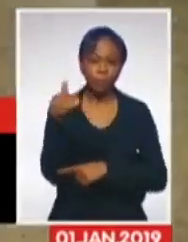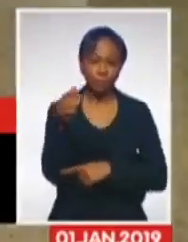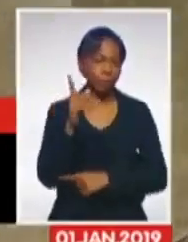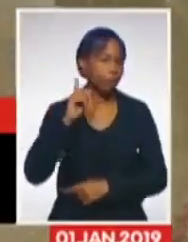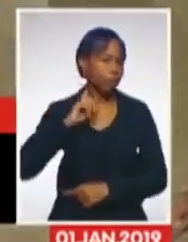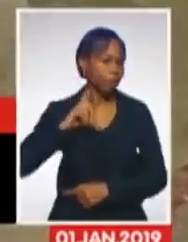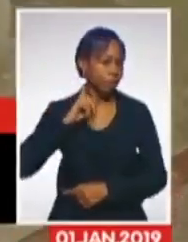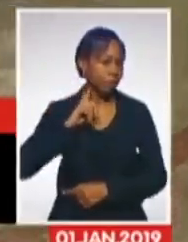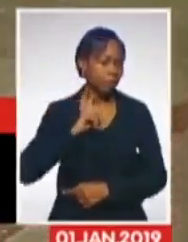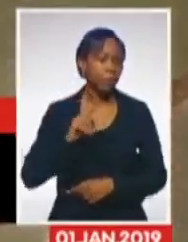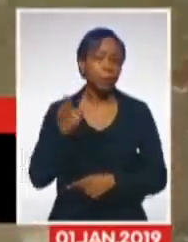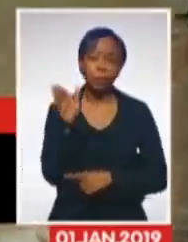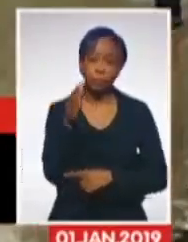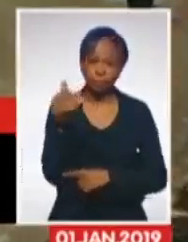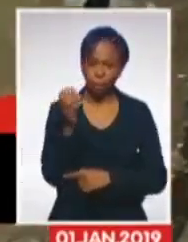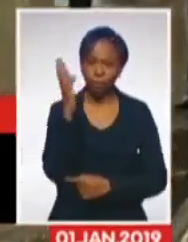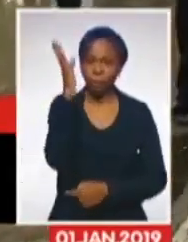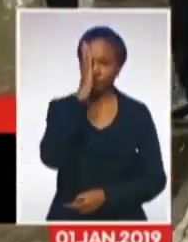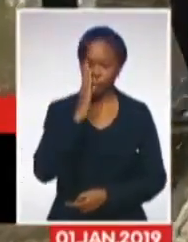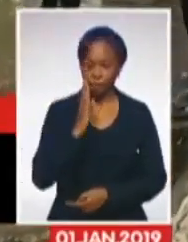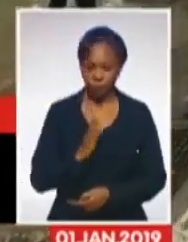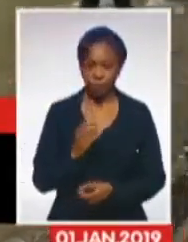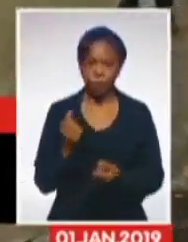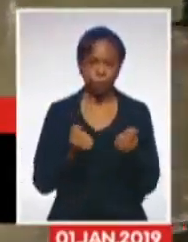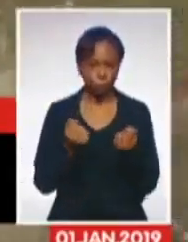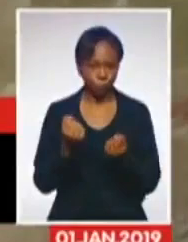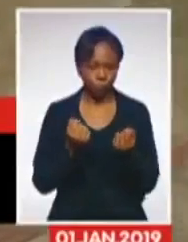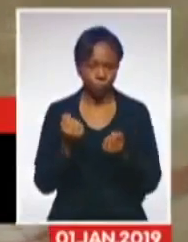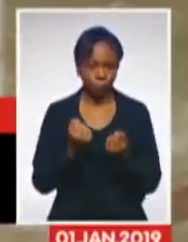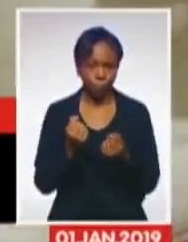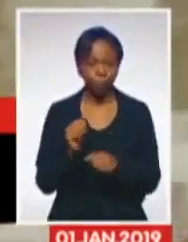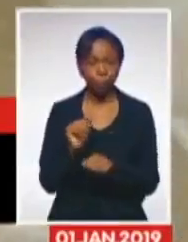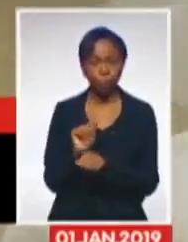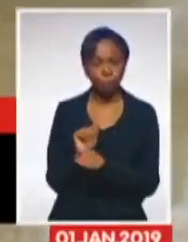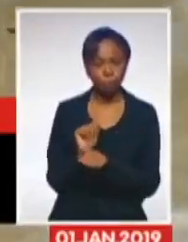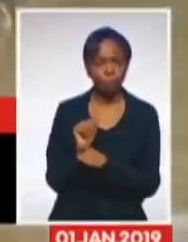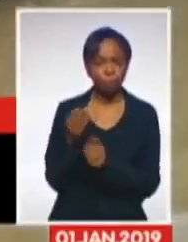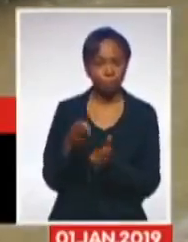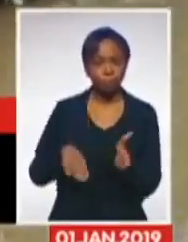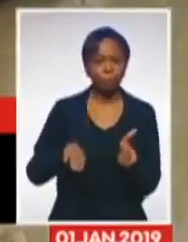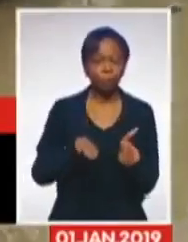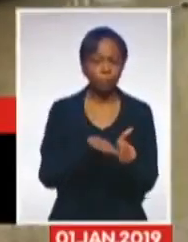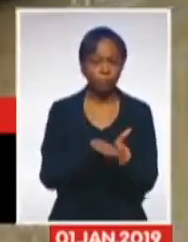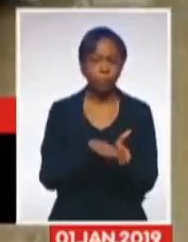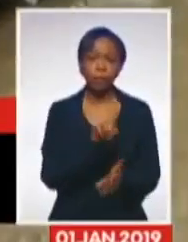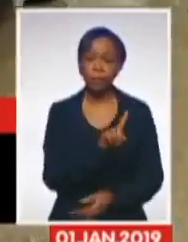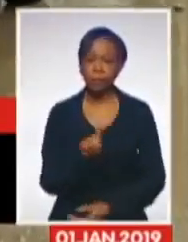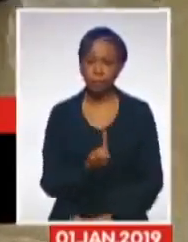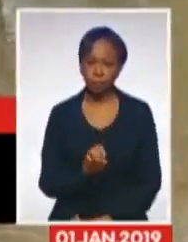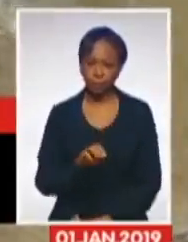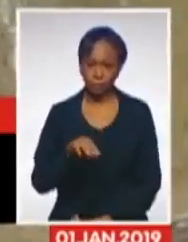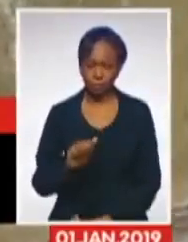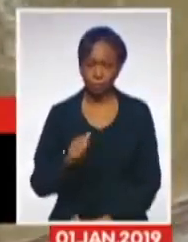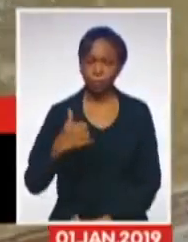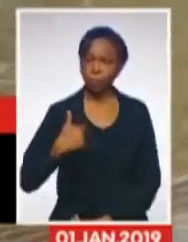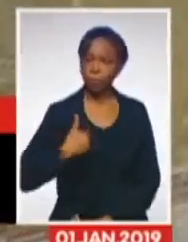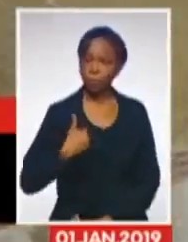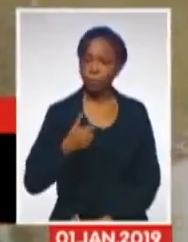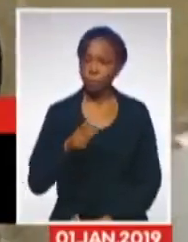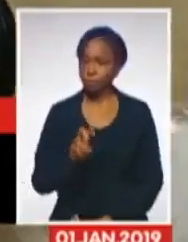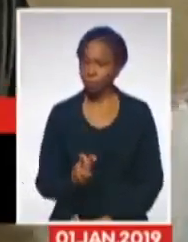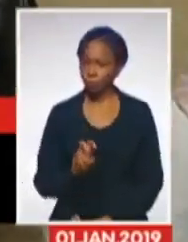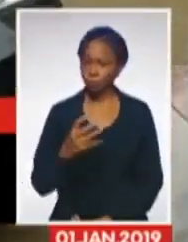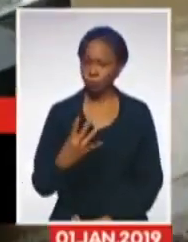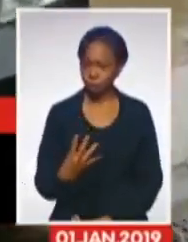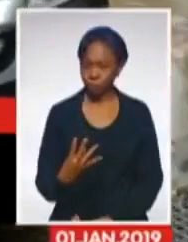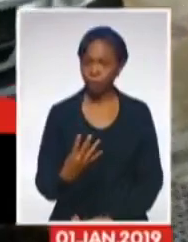vamos acompanhar então a chegada do governador eleito Romeu Zema. Romeu Zema tem 54 anos, é formado em administração